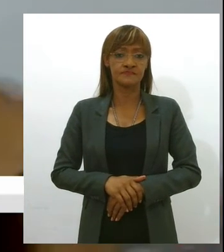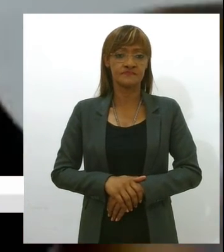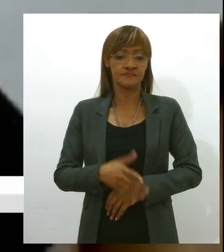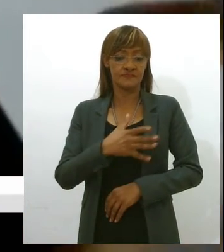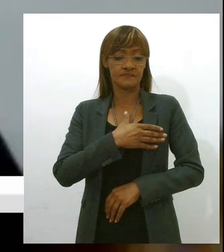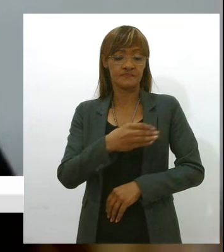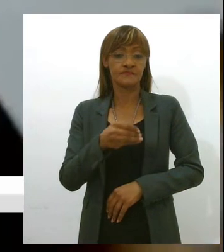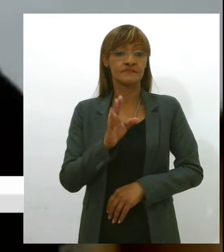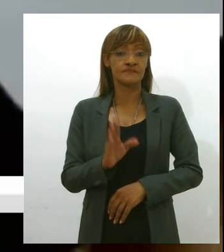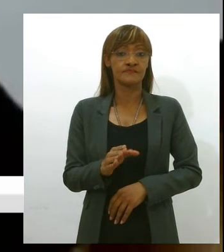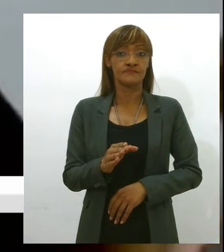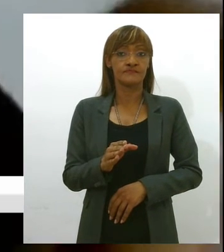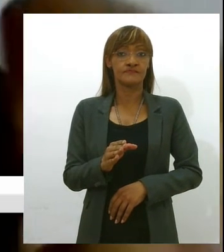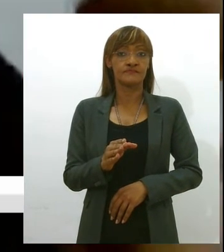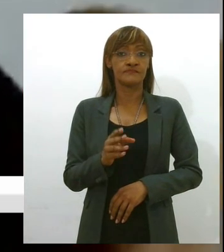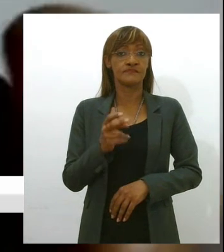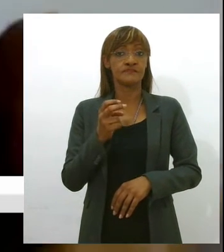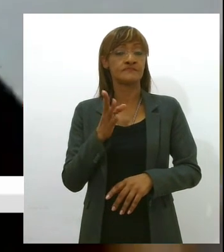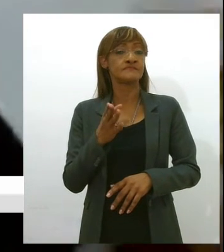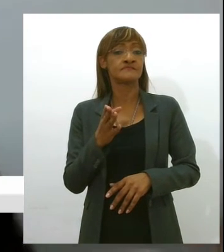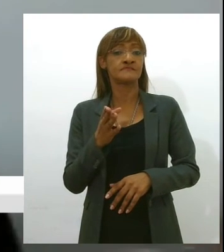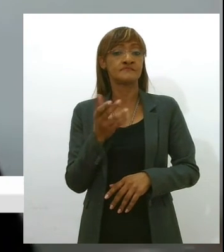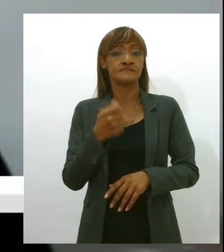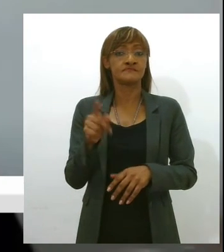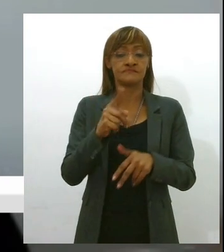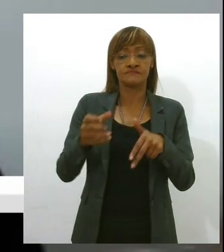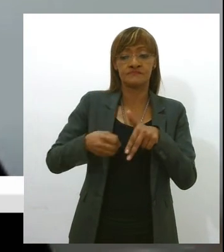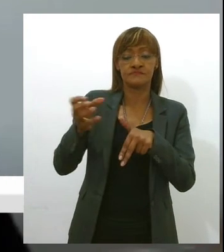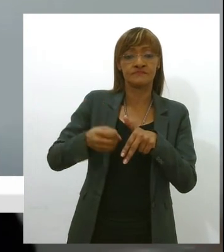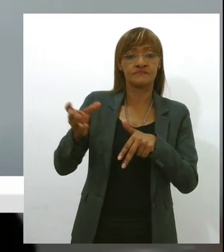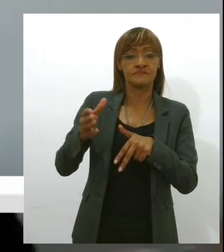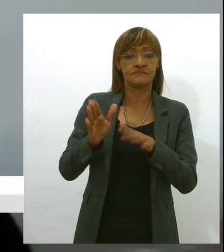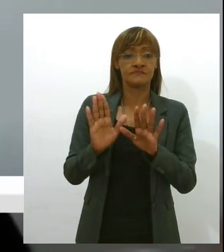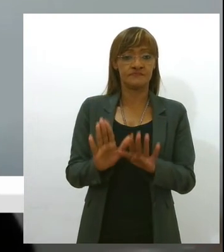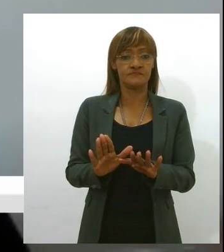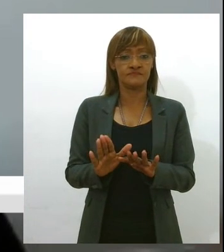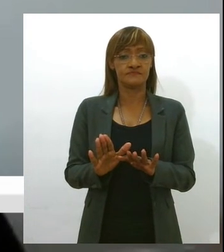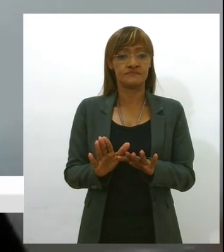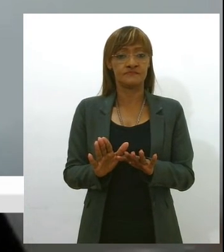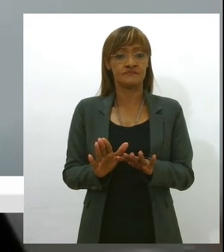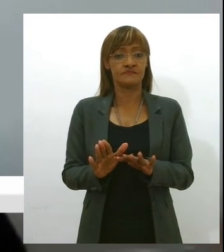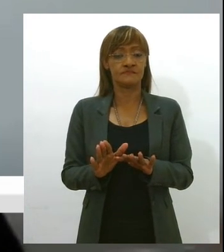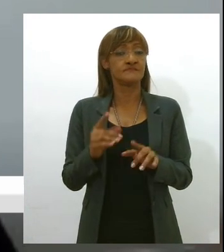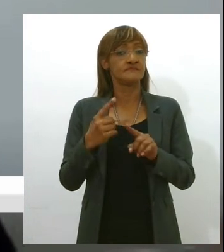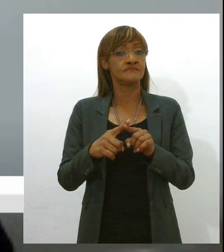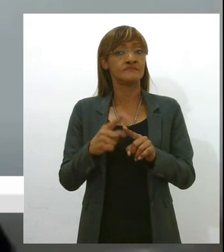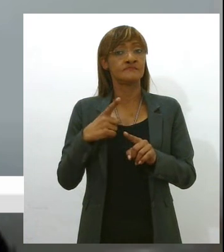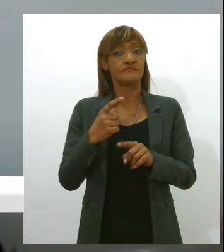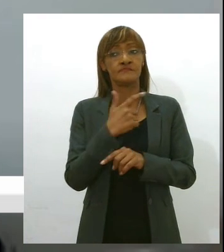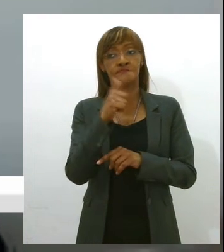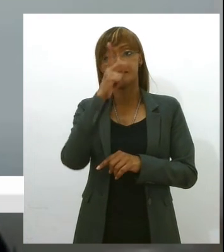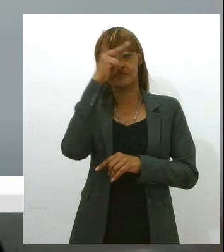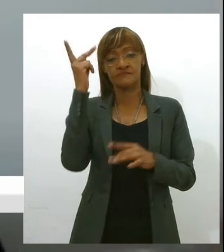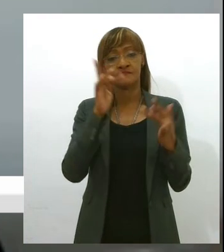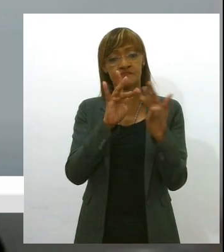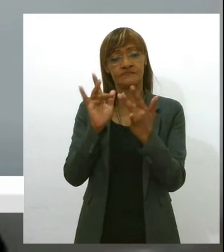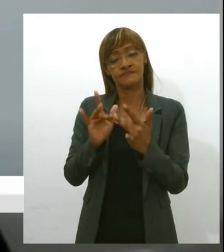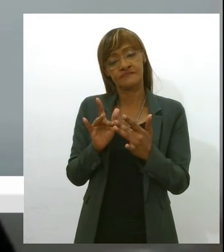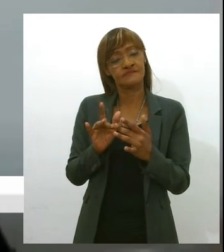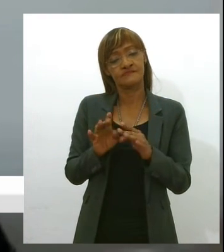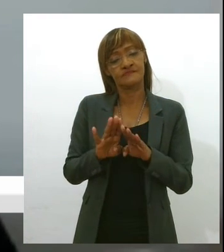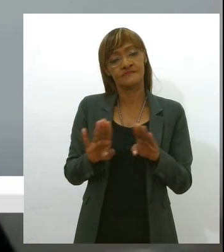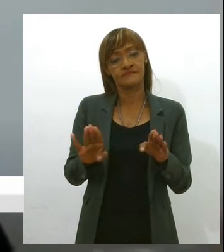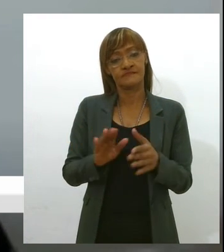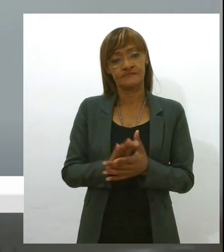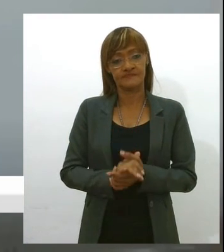que não vai ser só eu, a luta não é só em casa, ele convive com outras pessoas, então tem um pouco disso assim no texto do Thiago, e